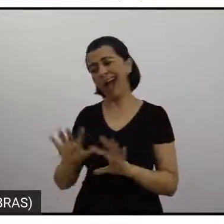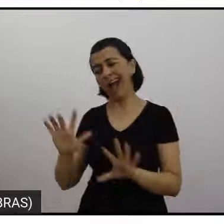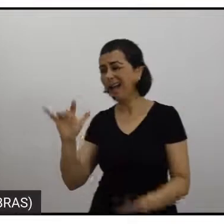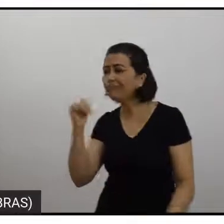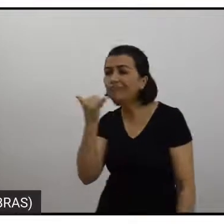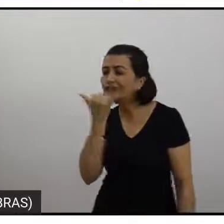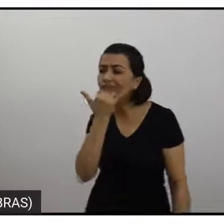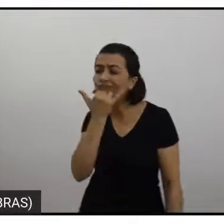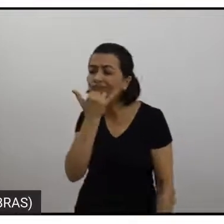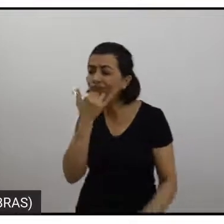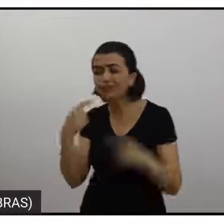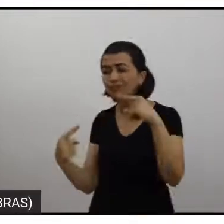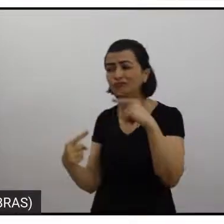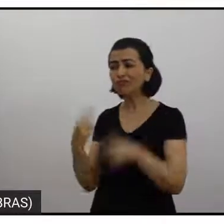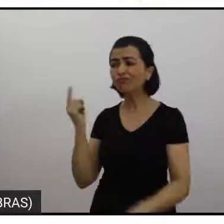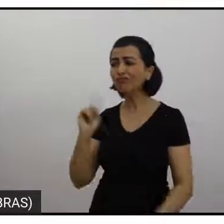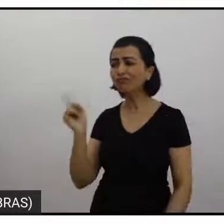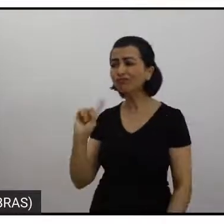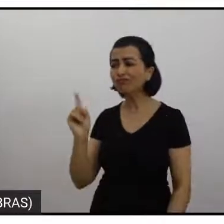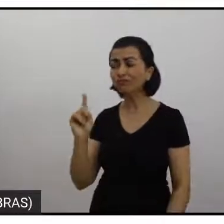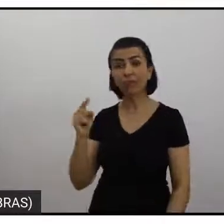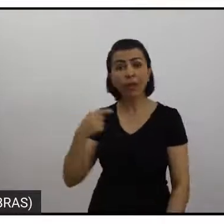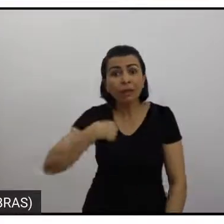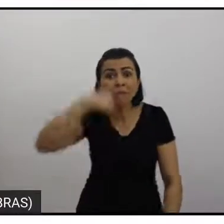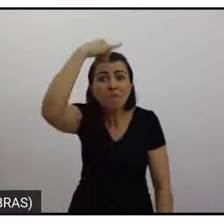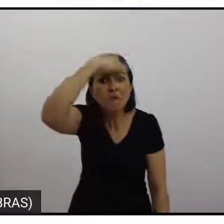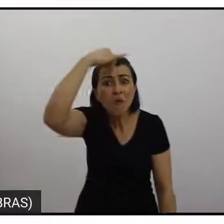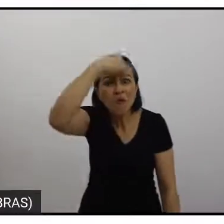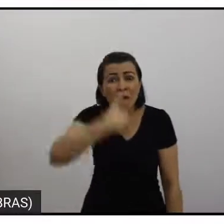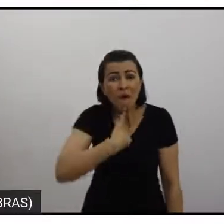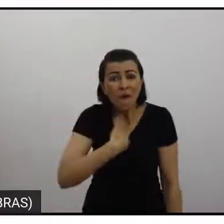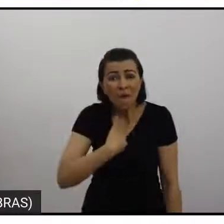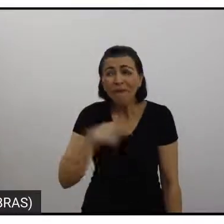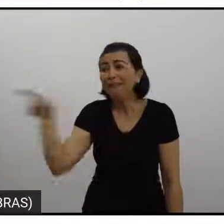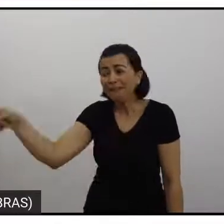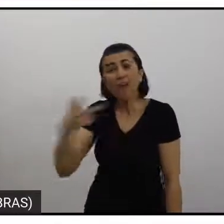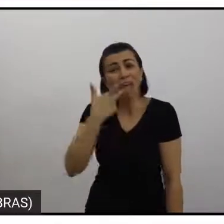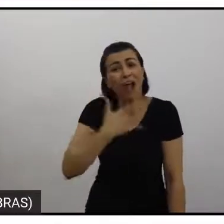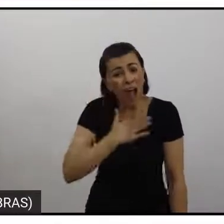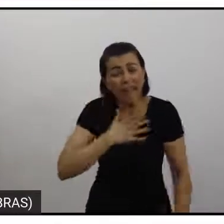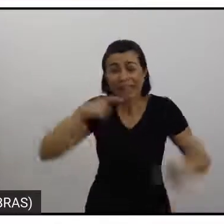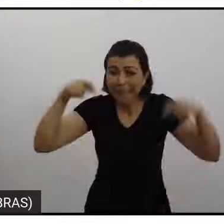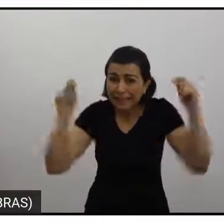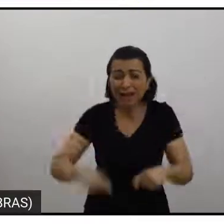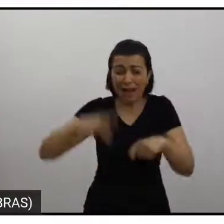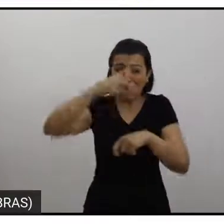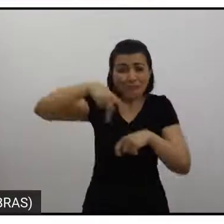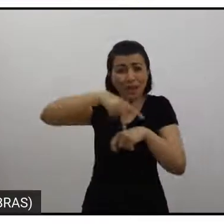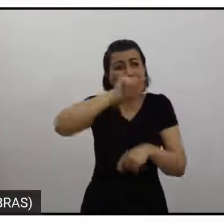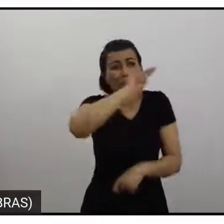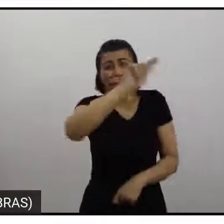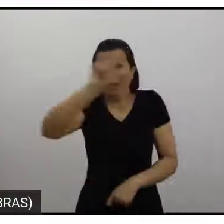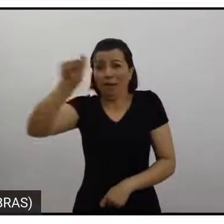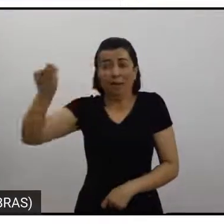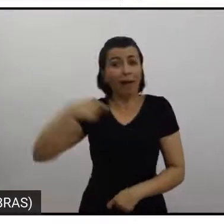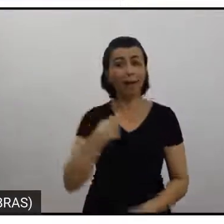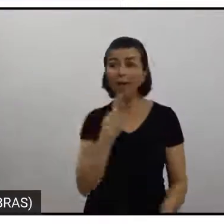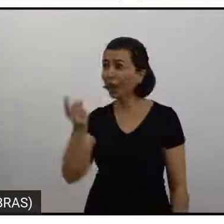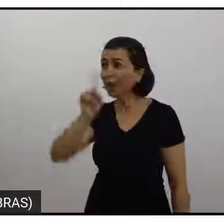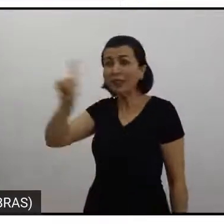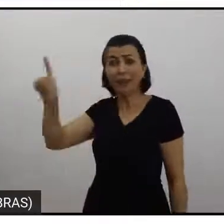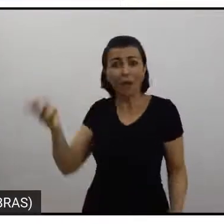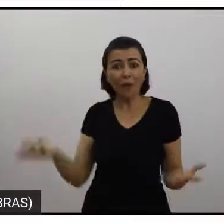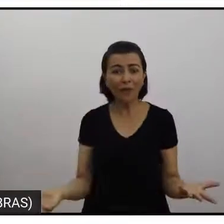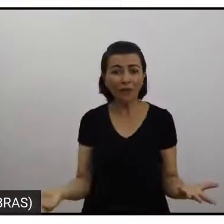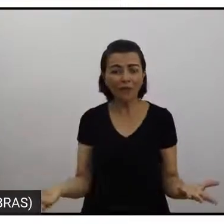enfim, ele não desistiu. Aí, o que aconteceu? Teve uma série de festivais. Aí eu fui reparando o seguinte, que, por exemplo,